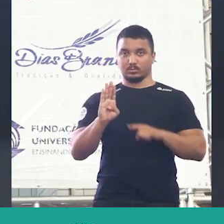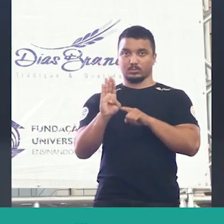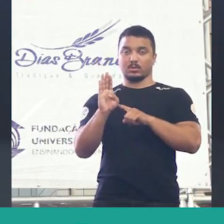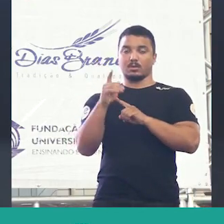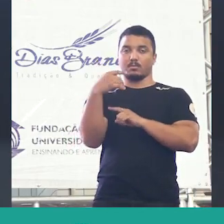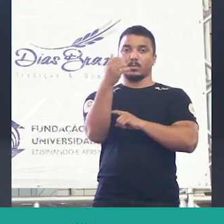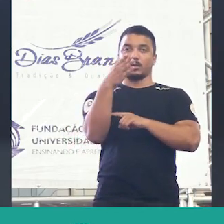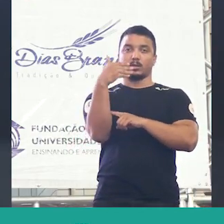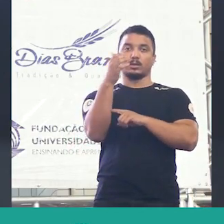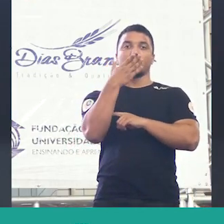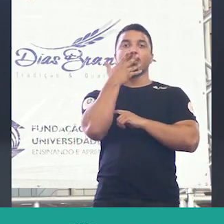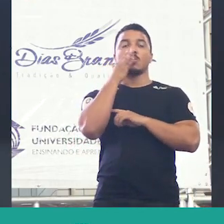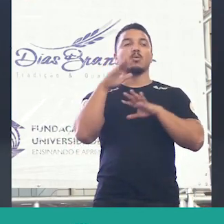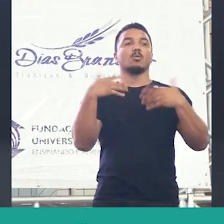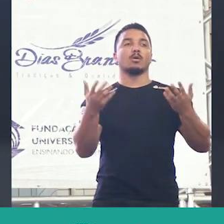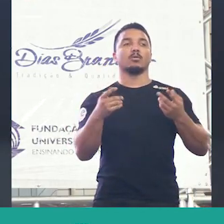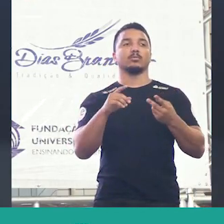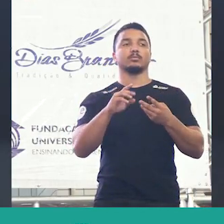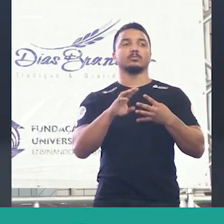Brasil?